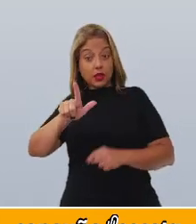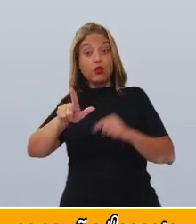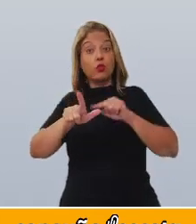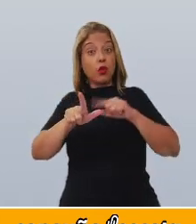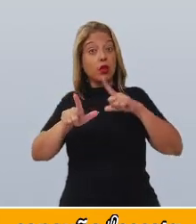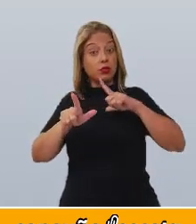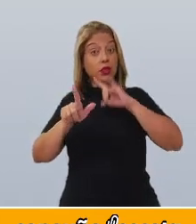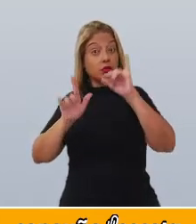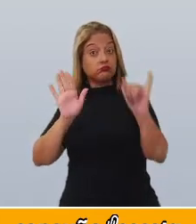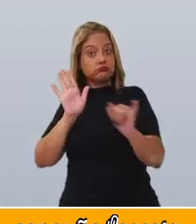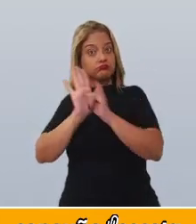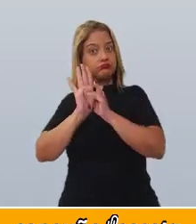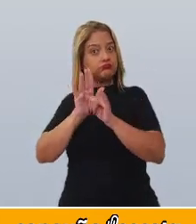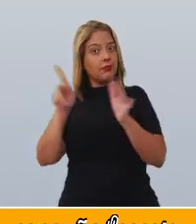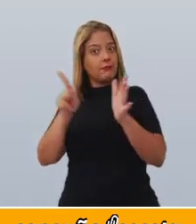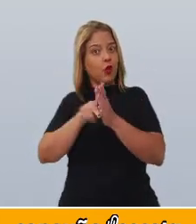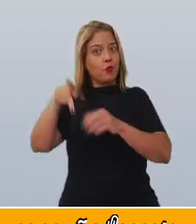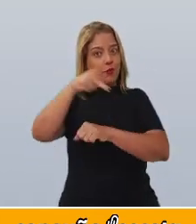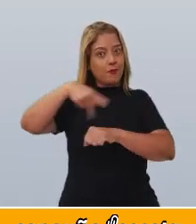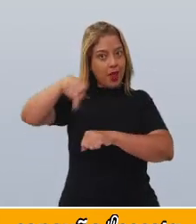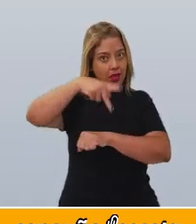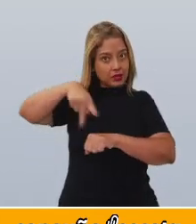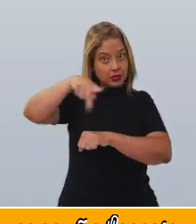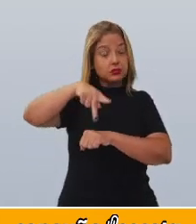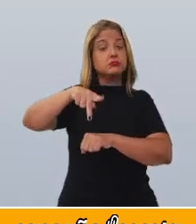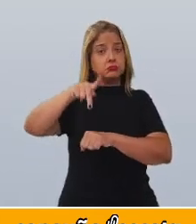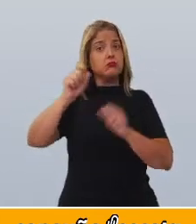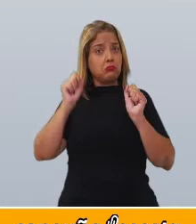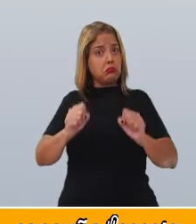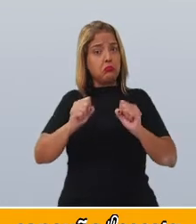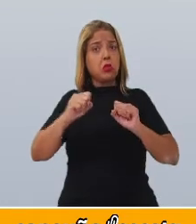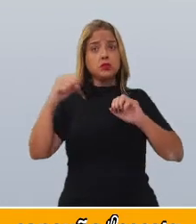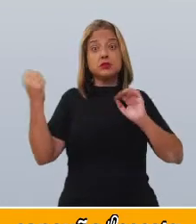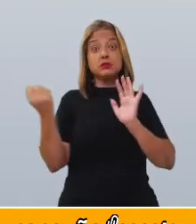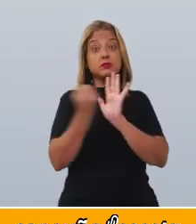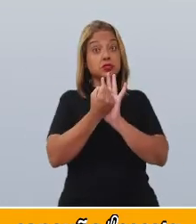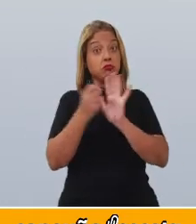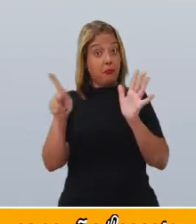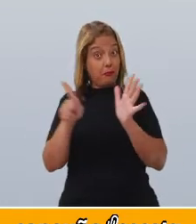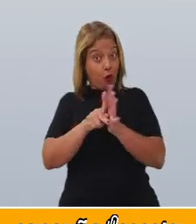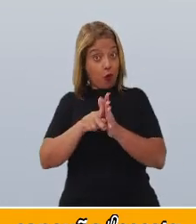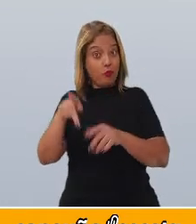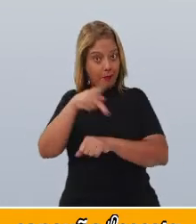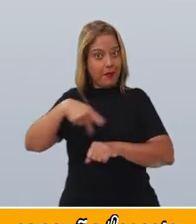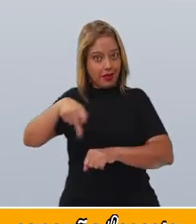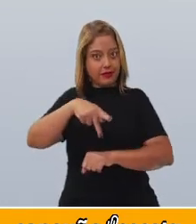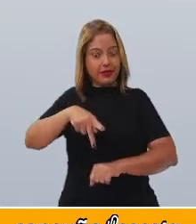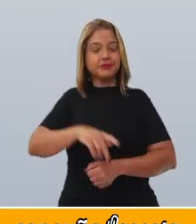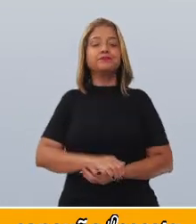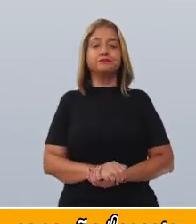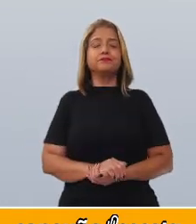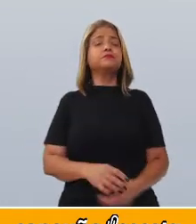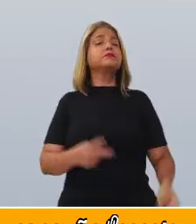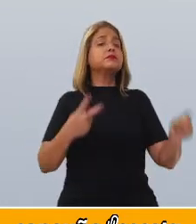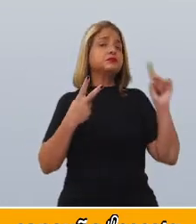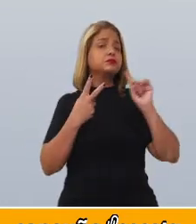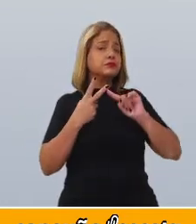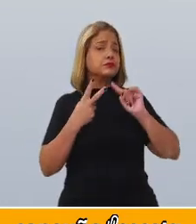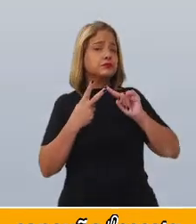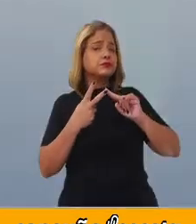da identidade da pátria, que pode ser um símbolo dela? E a outra pergunta é: por